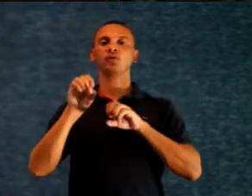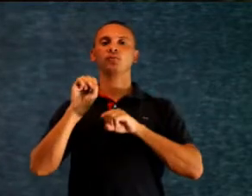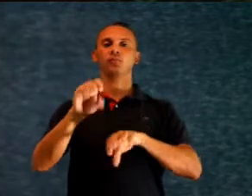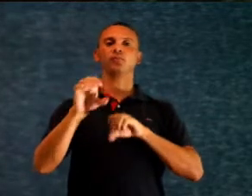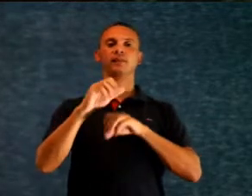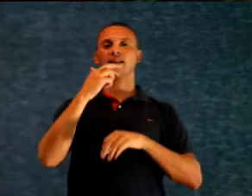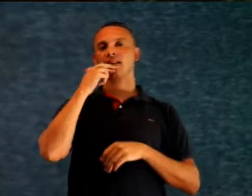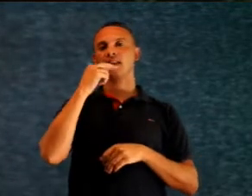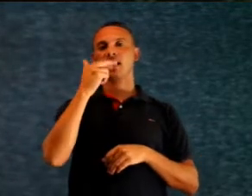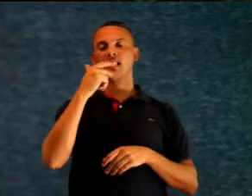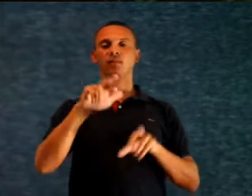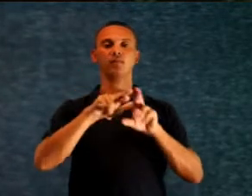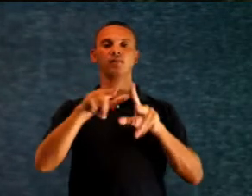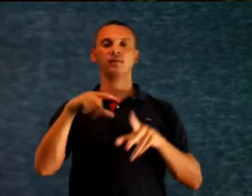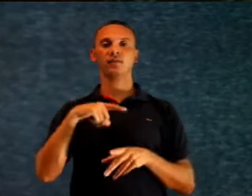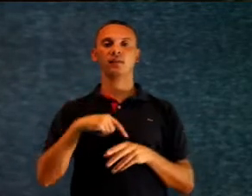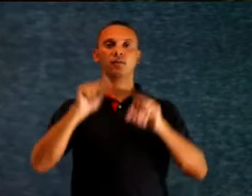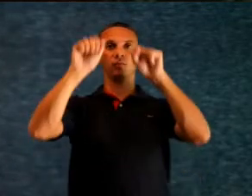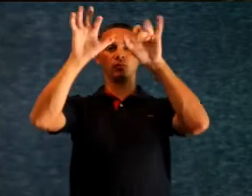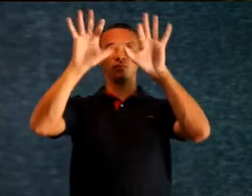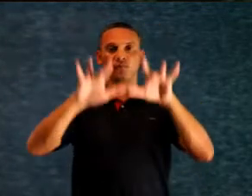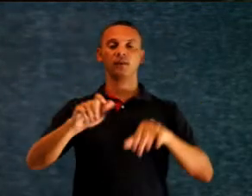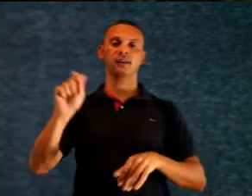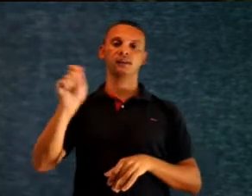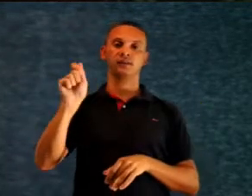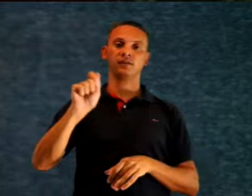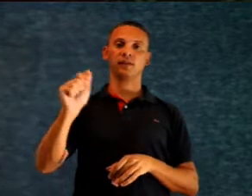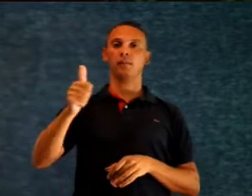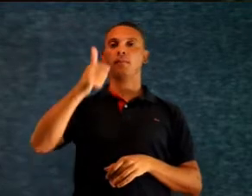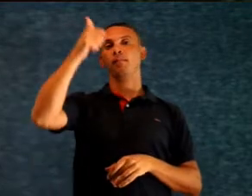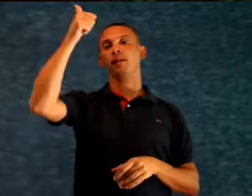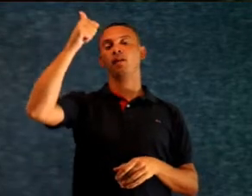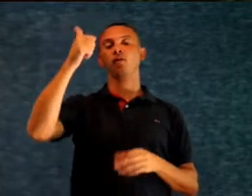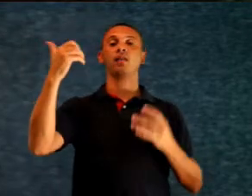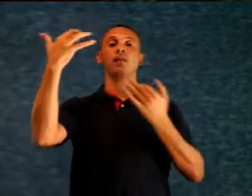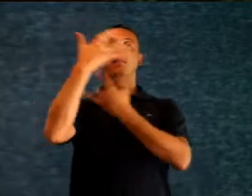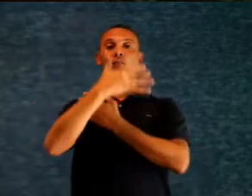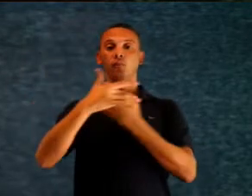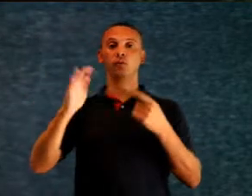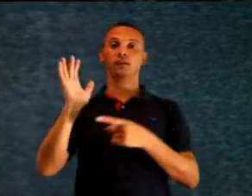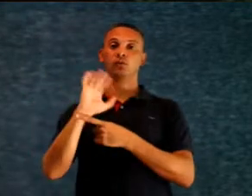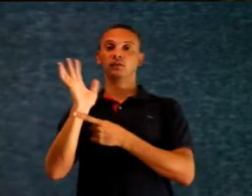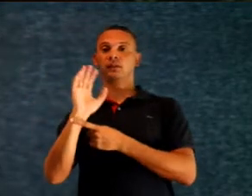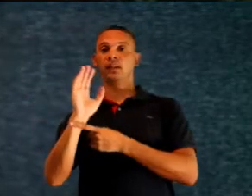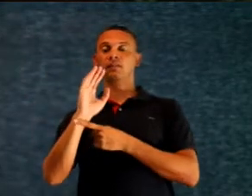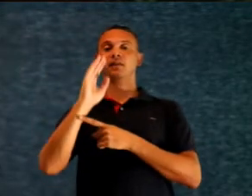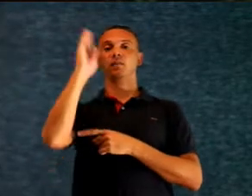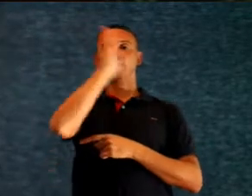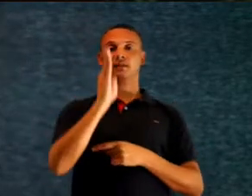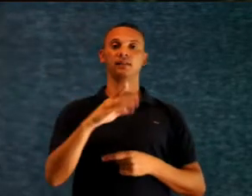a par de uma programação que leva aos argentinos o que há de melhor na música e no cinema